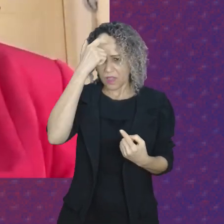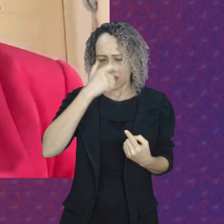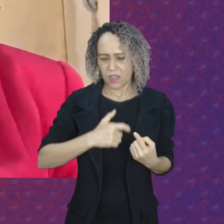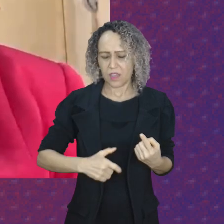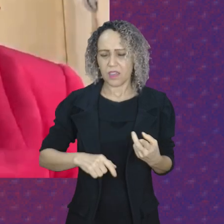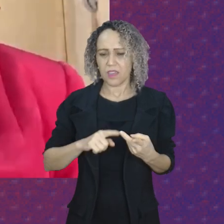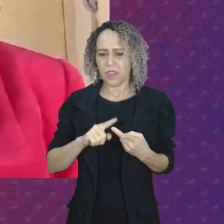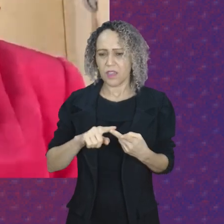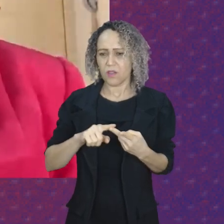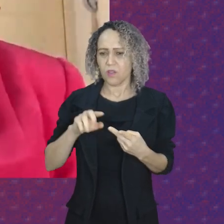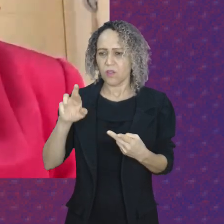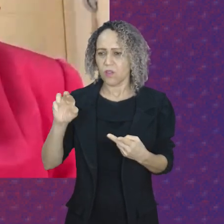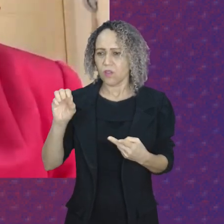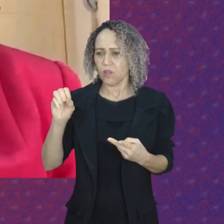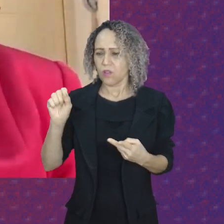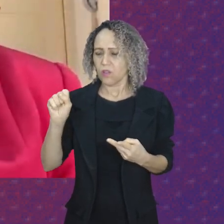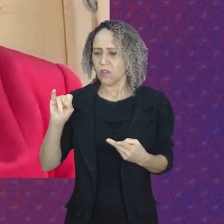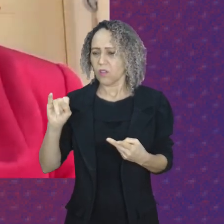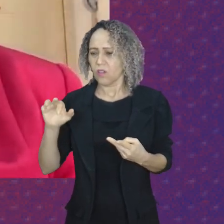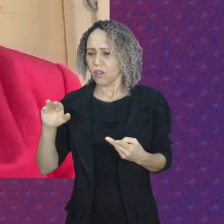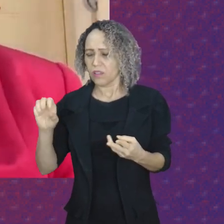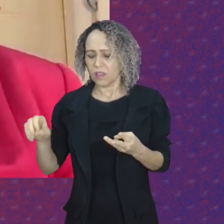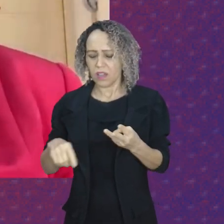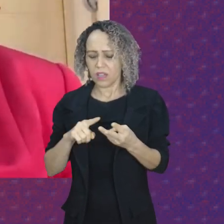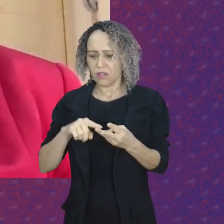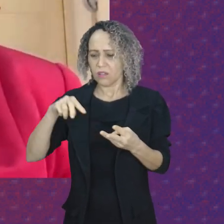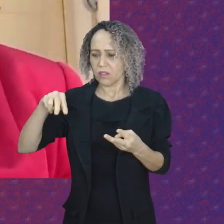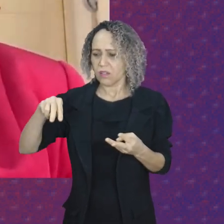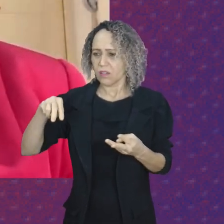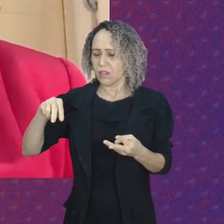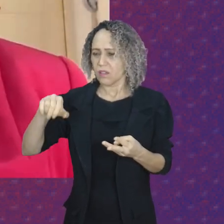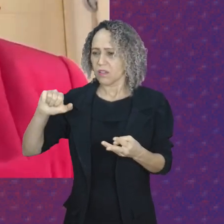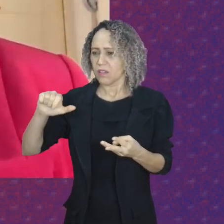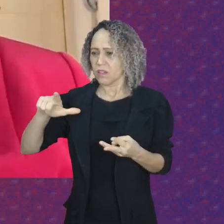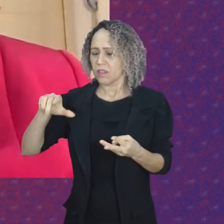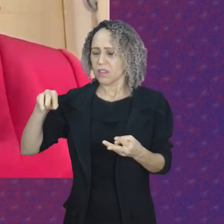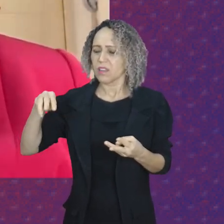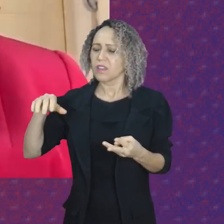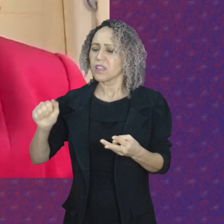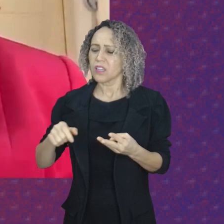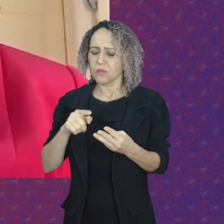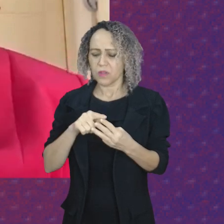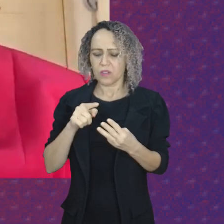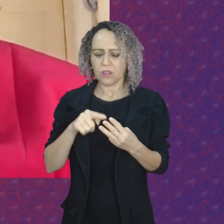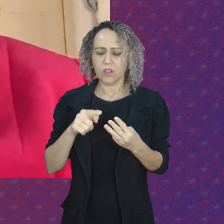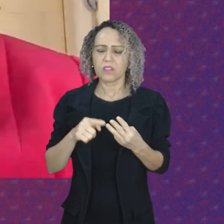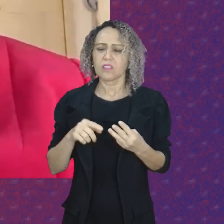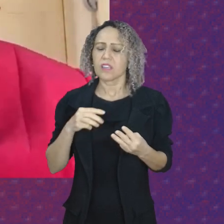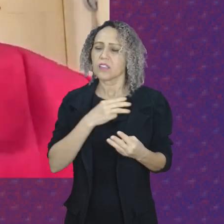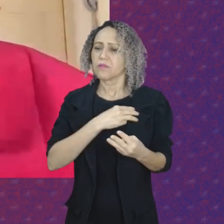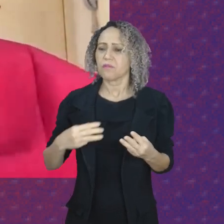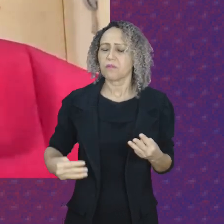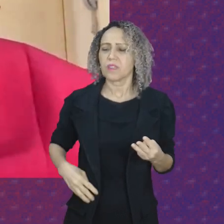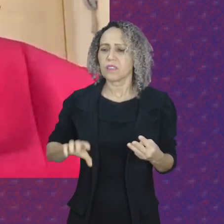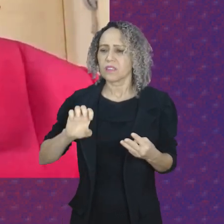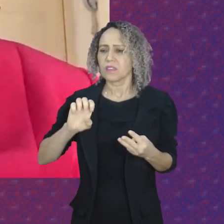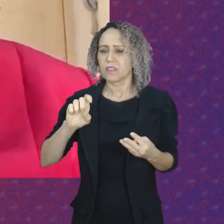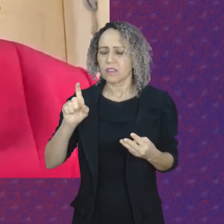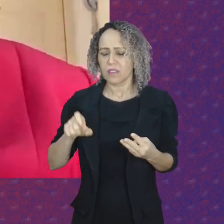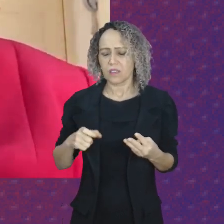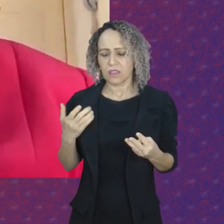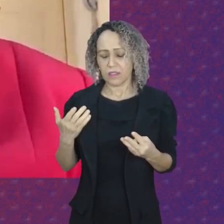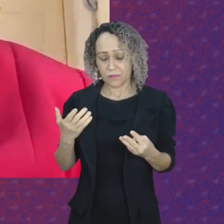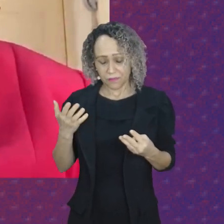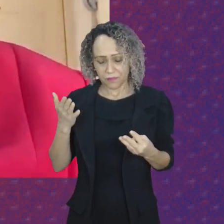e a Nilma, né, nós temos absoluta convicção de que tudo que levou muito tempo